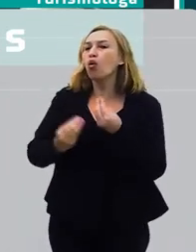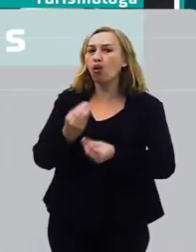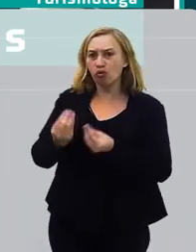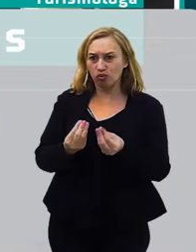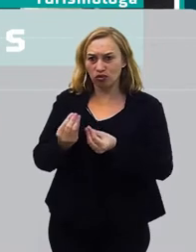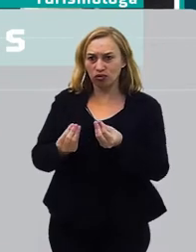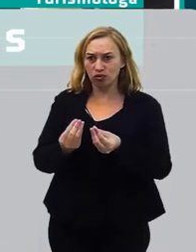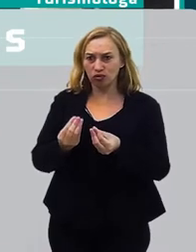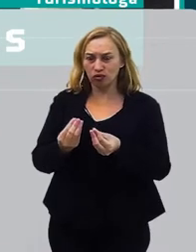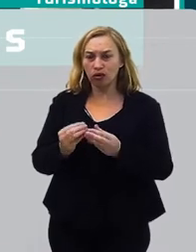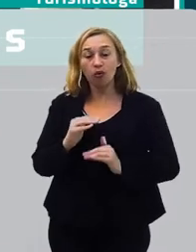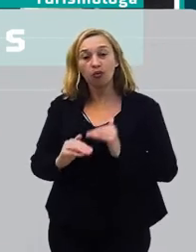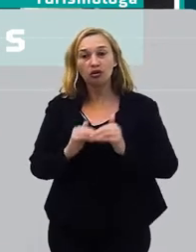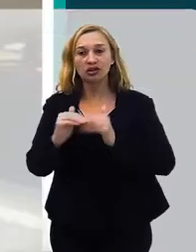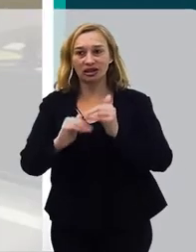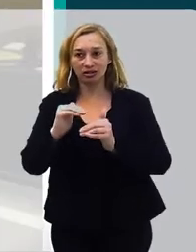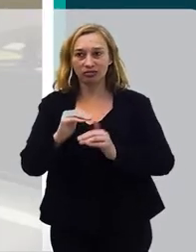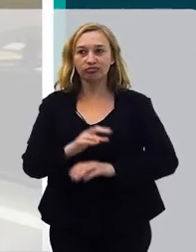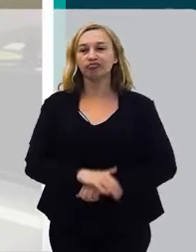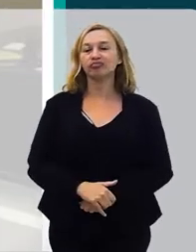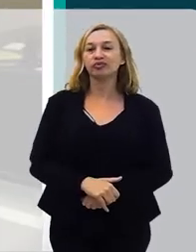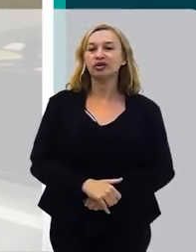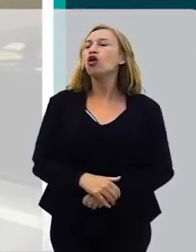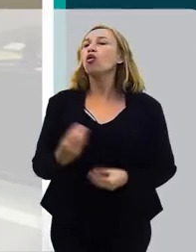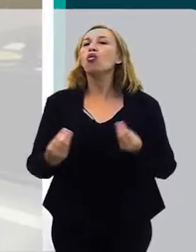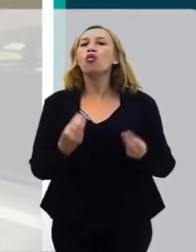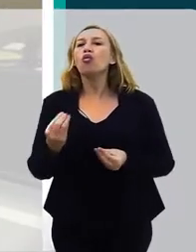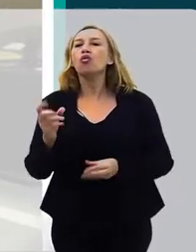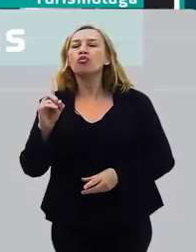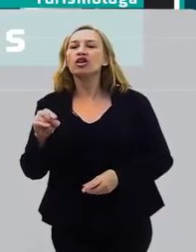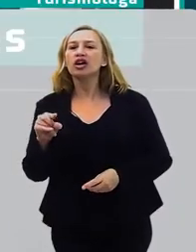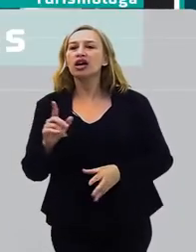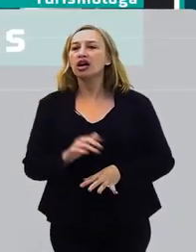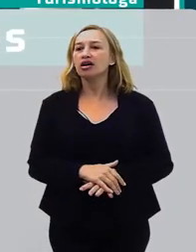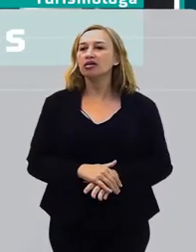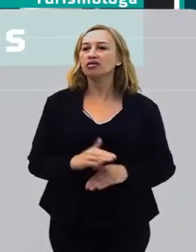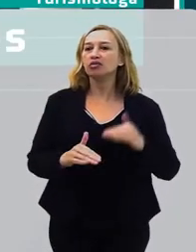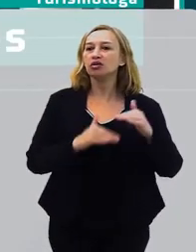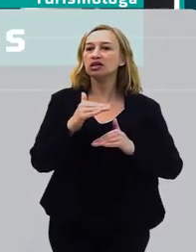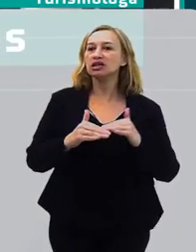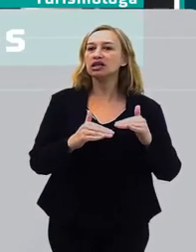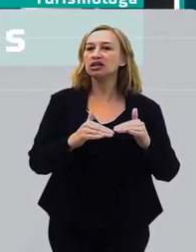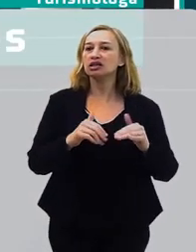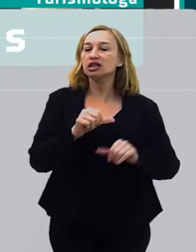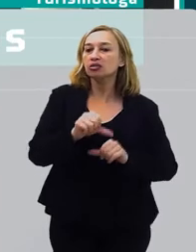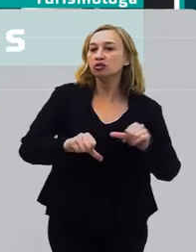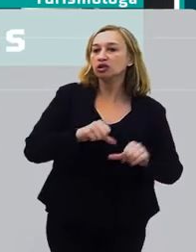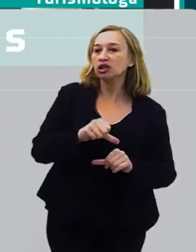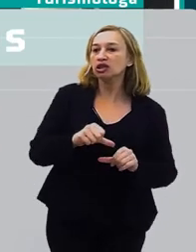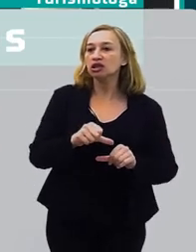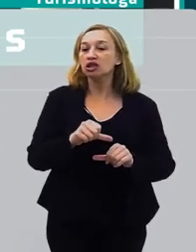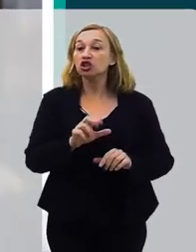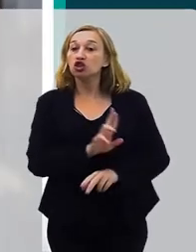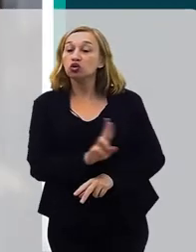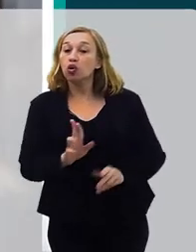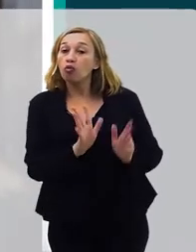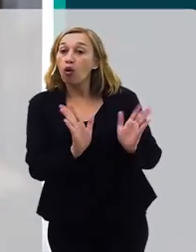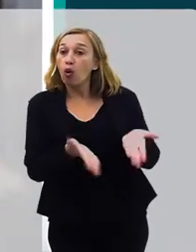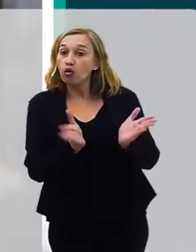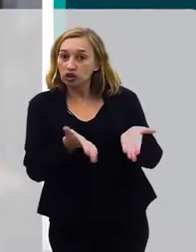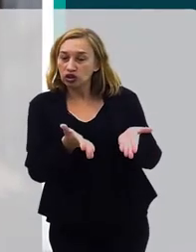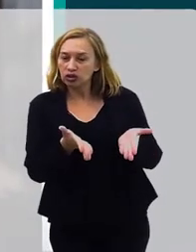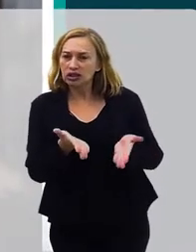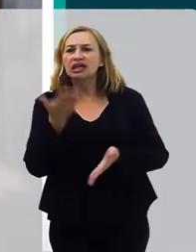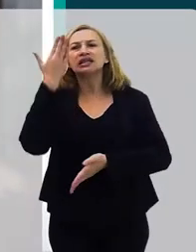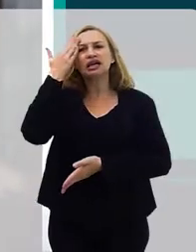funciona esse processo. Como é que é o processo de retificação hoje? A gente sabe que,